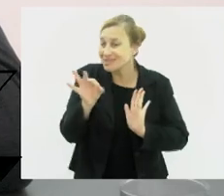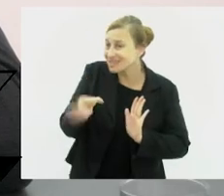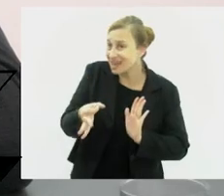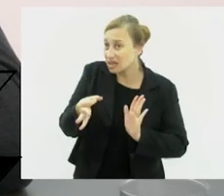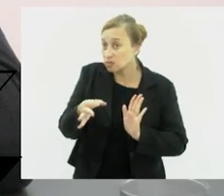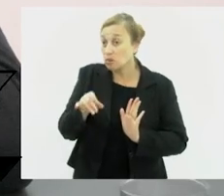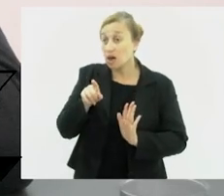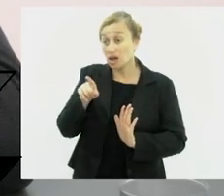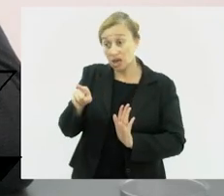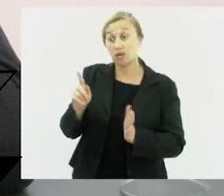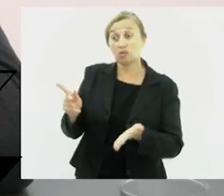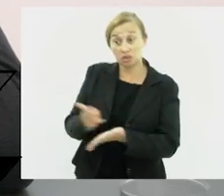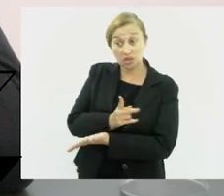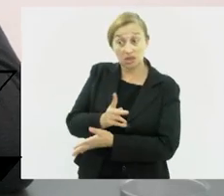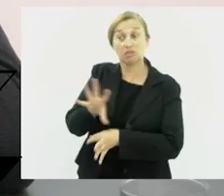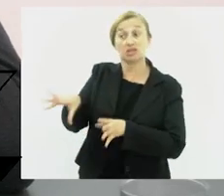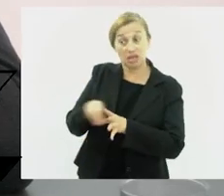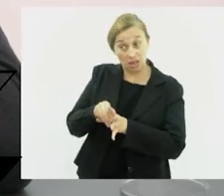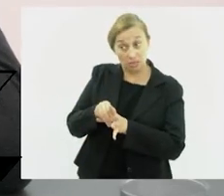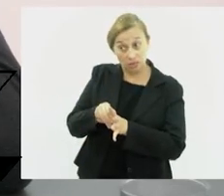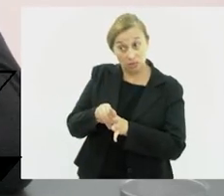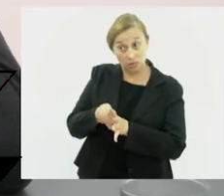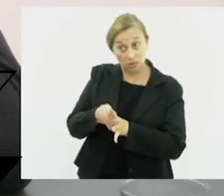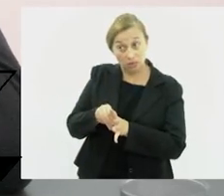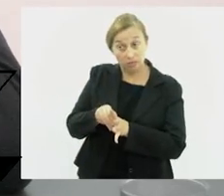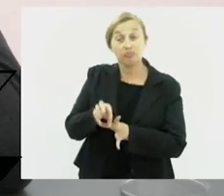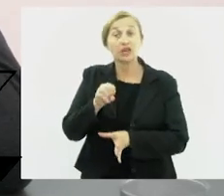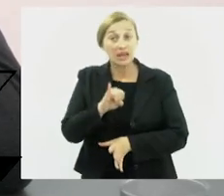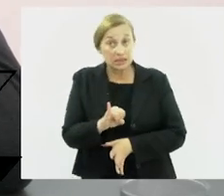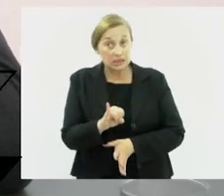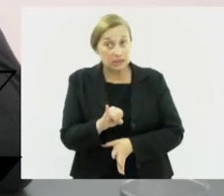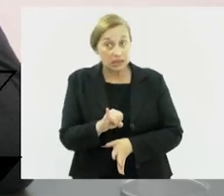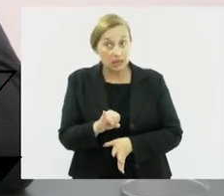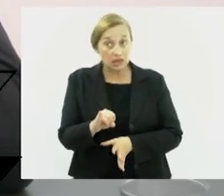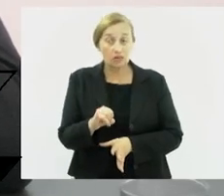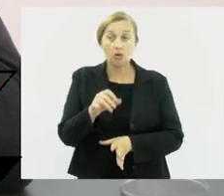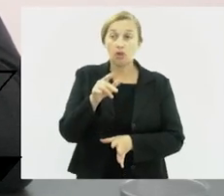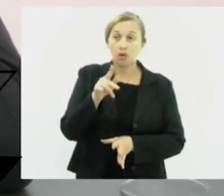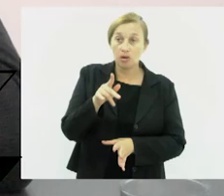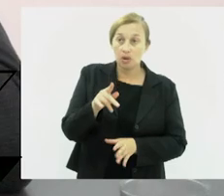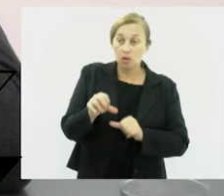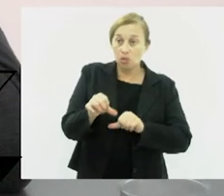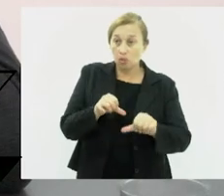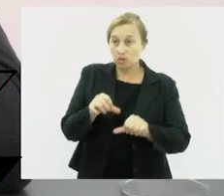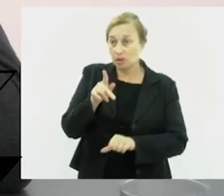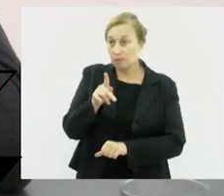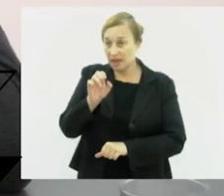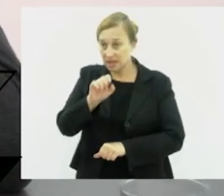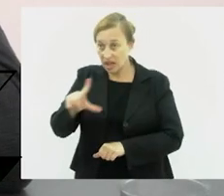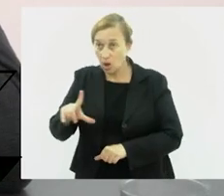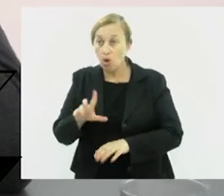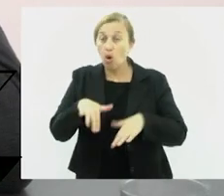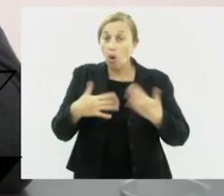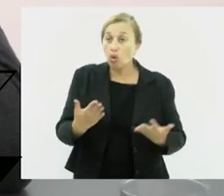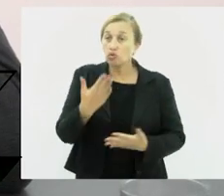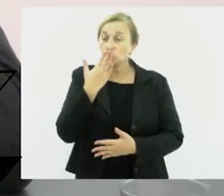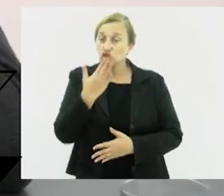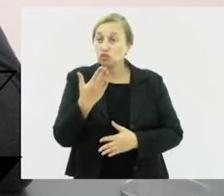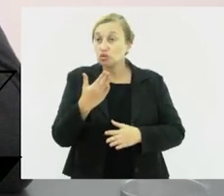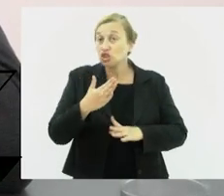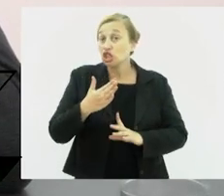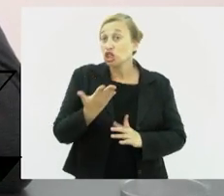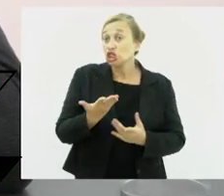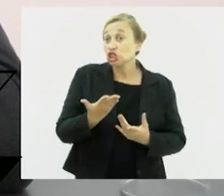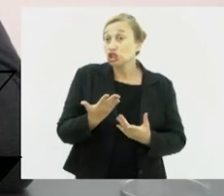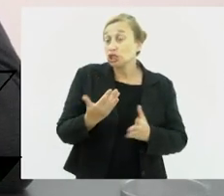aquele fato se adequa, né? Se for o caso, a contravenção penal, se for o caso, até um tipo de crime mais grave, a depender